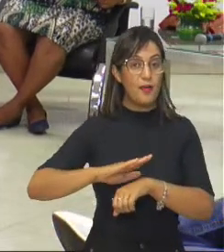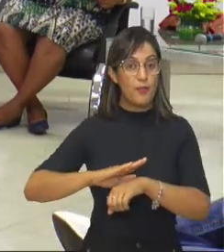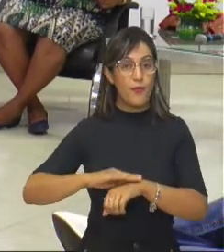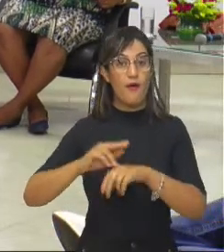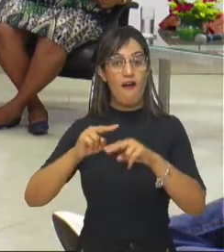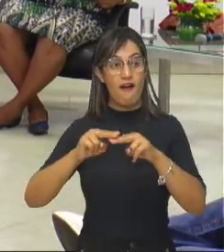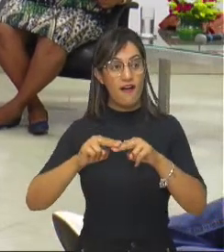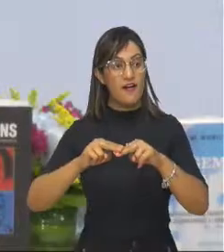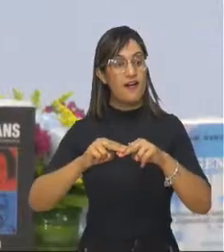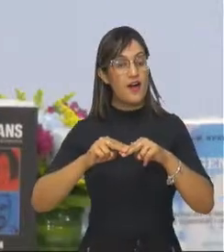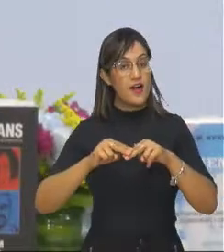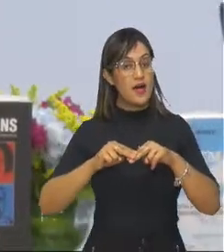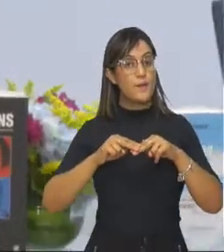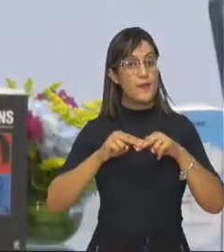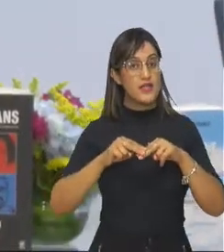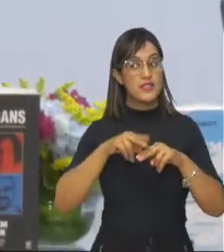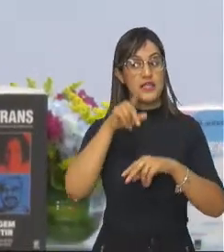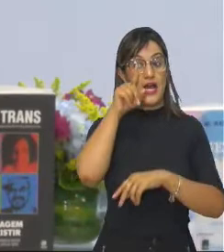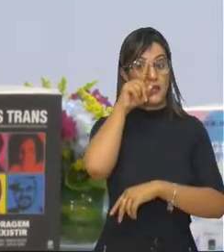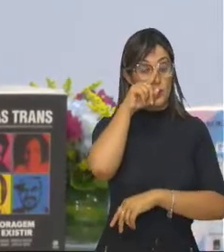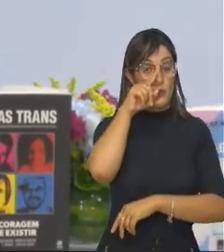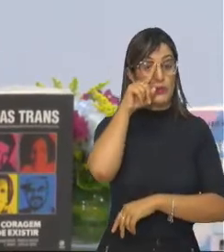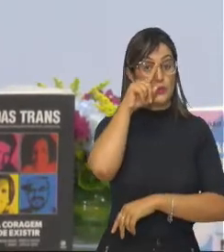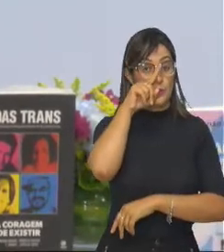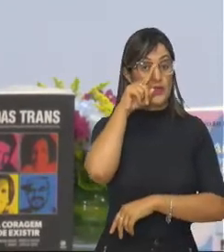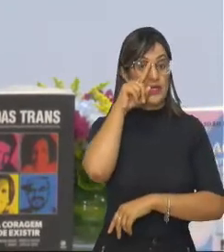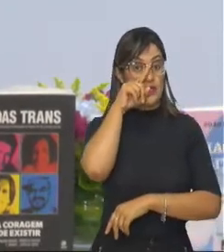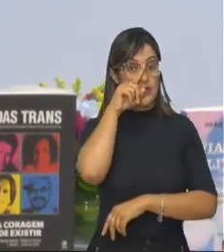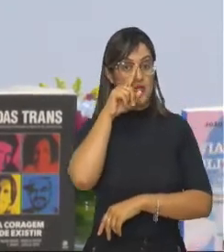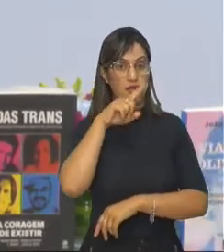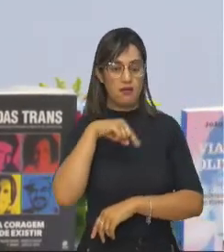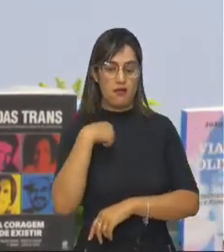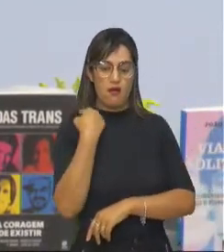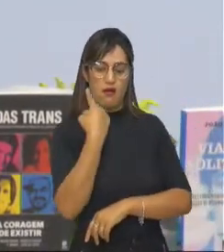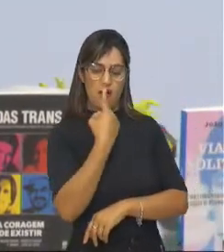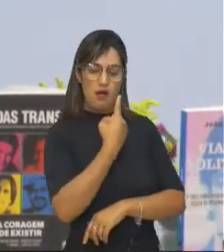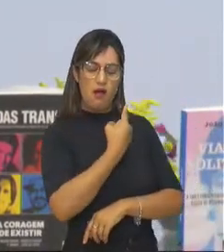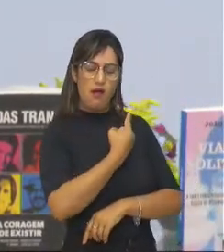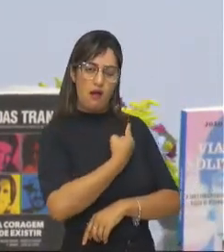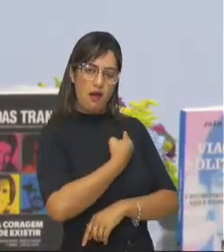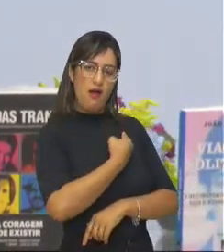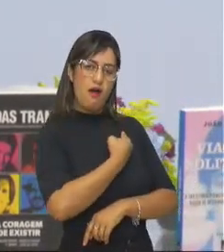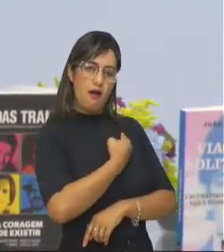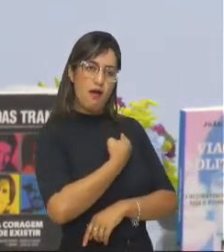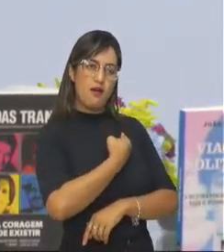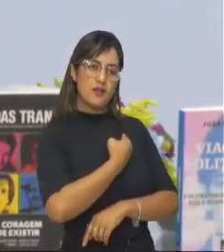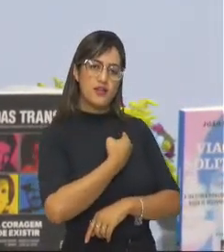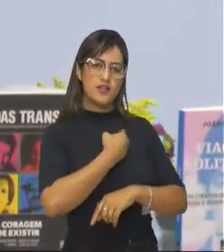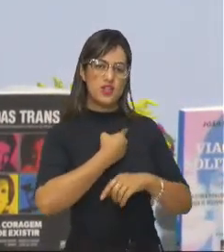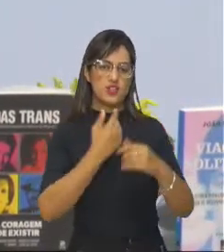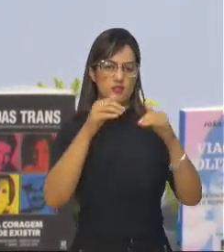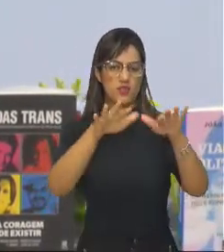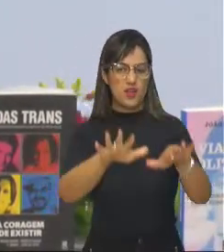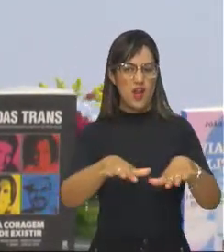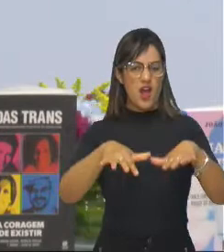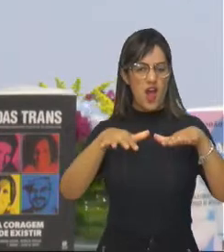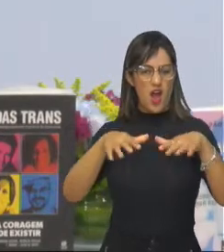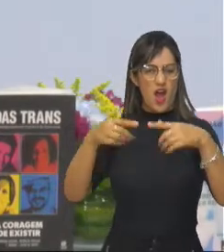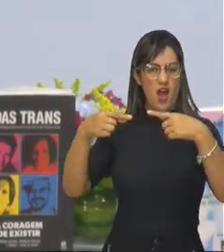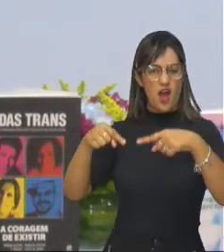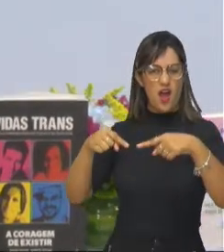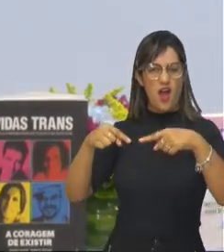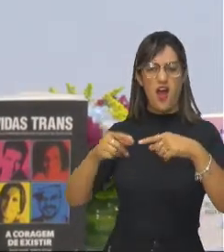apesar dos perigos, a gente se encontra fazendo arruaça. Para quê?